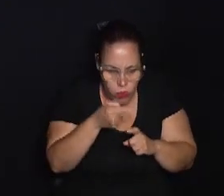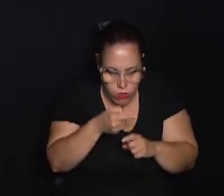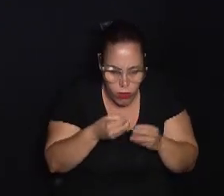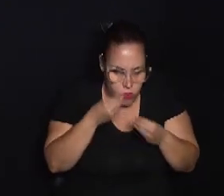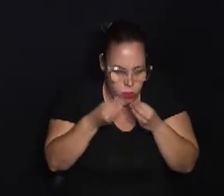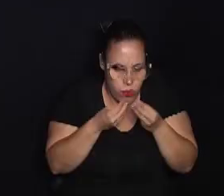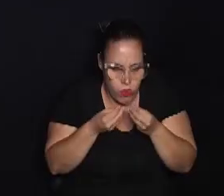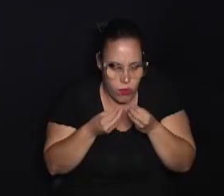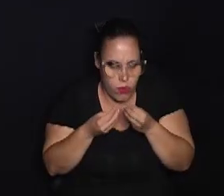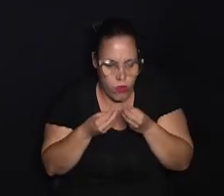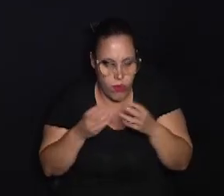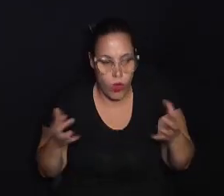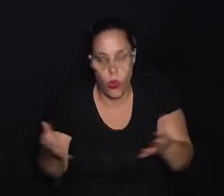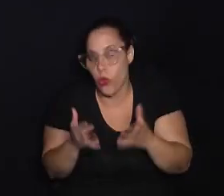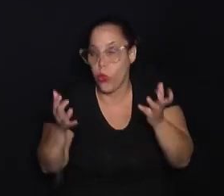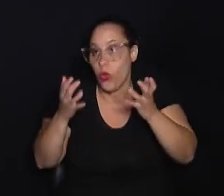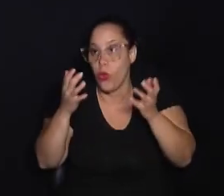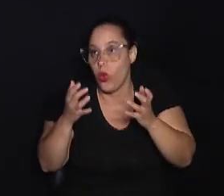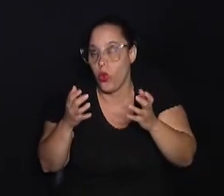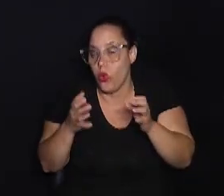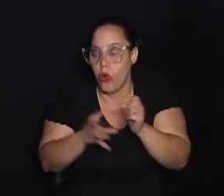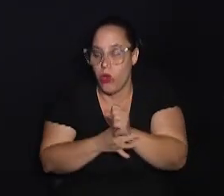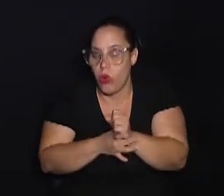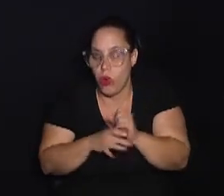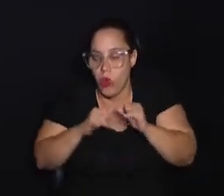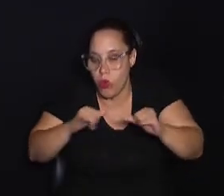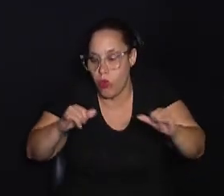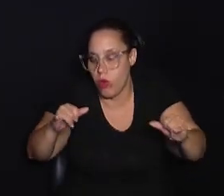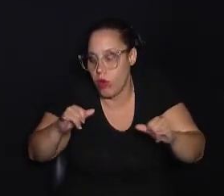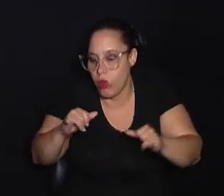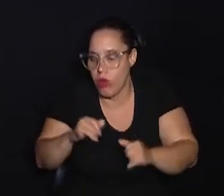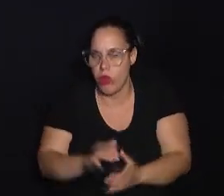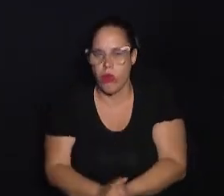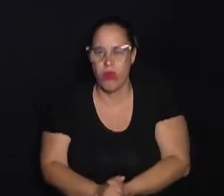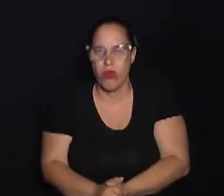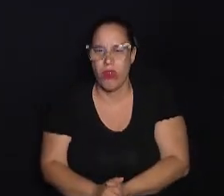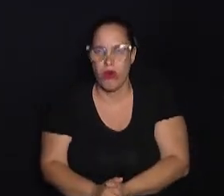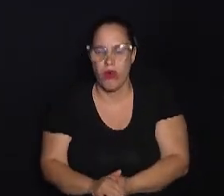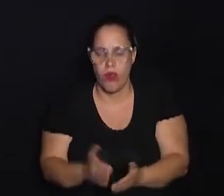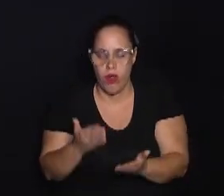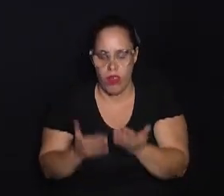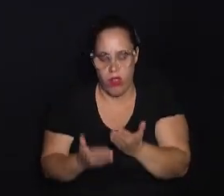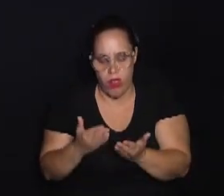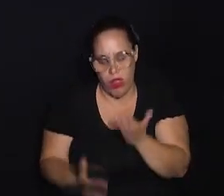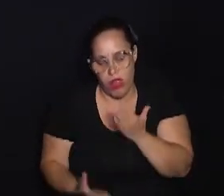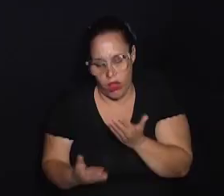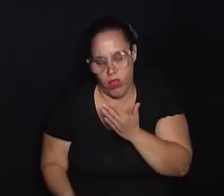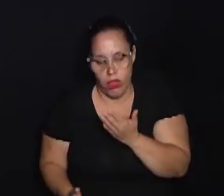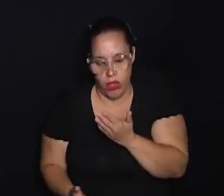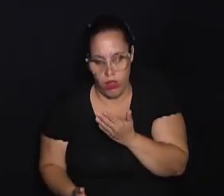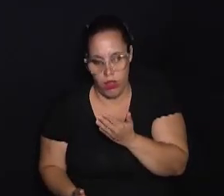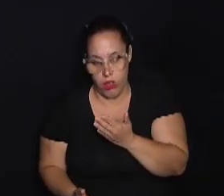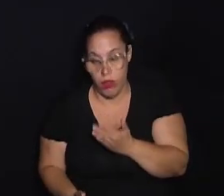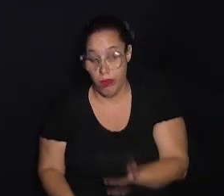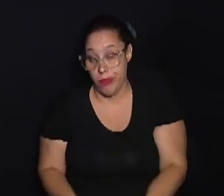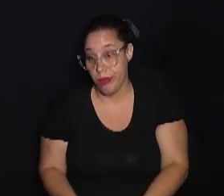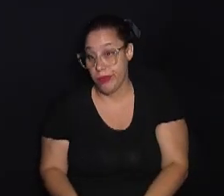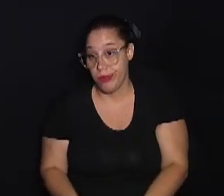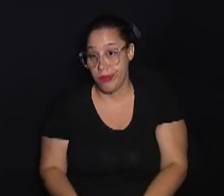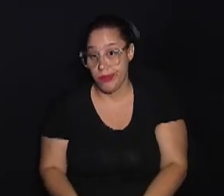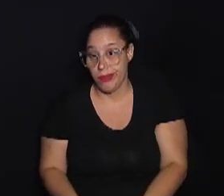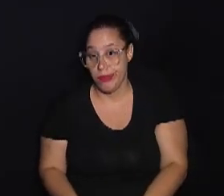estar promovendo, né, garantindo uma propaganda maior, um desequilíbrio aí maior da nossa participação, porque eu